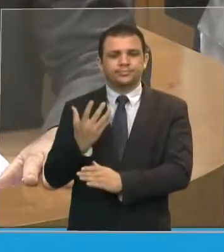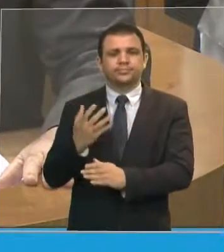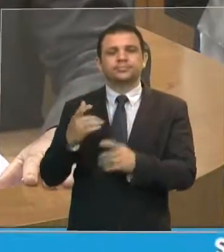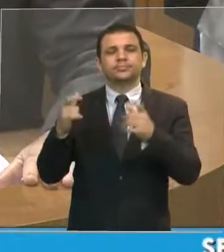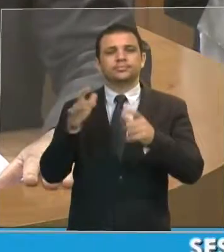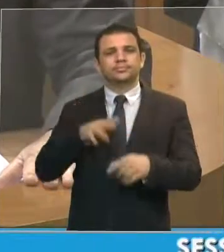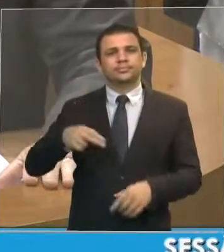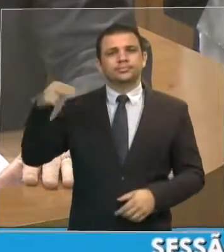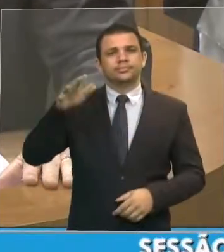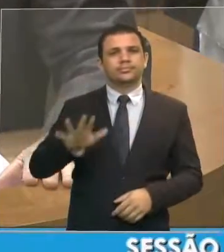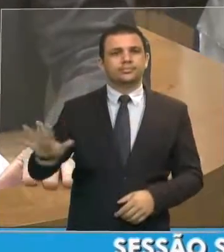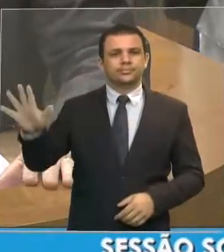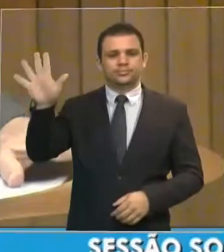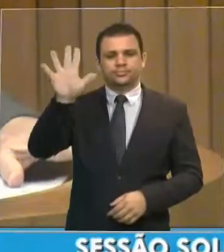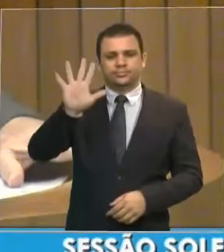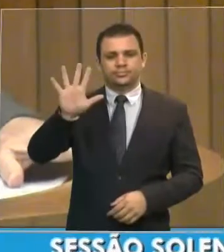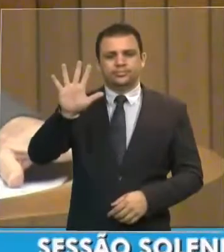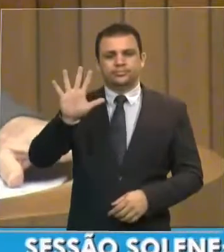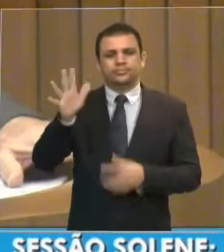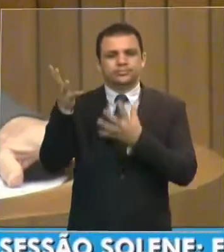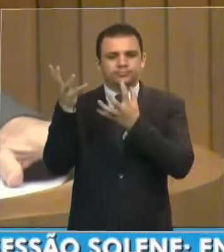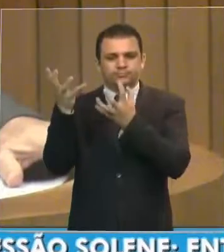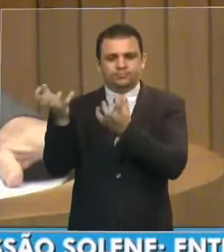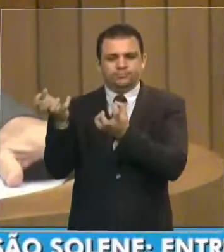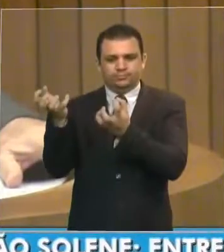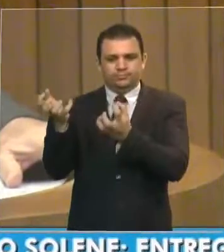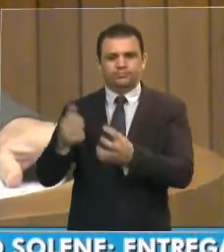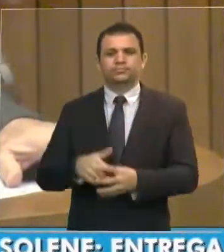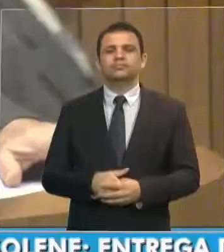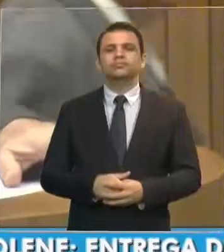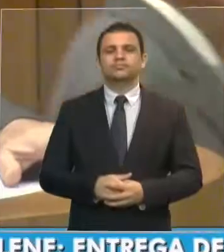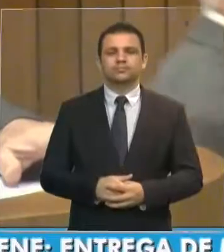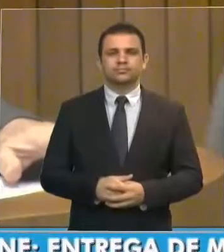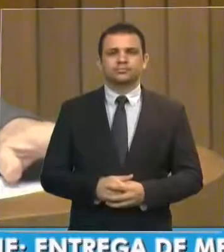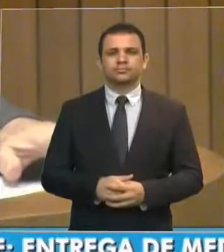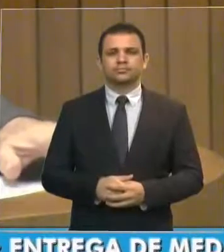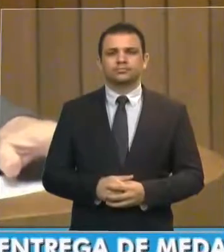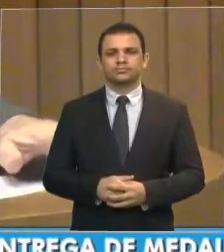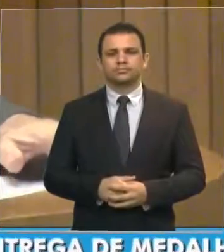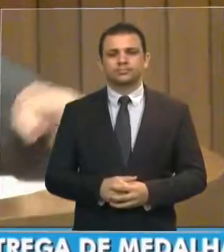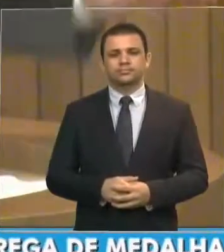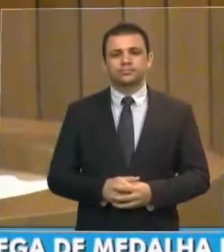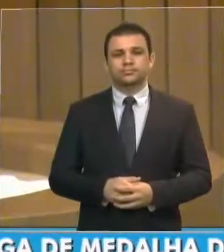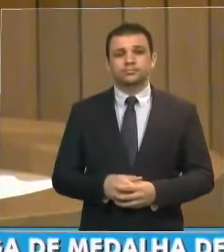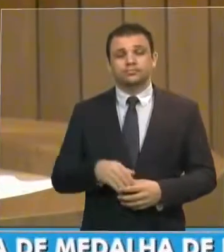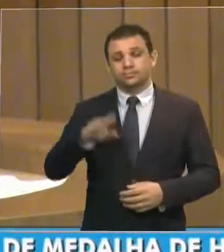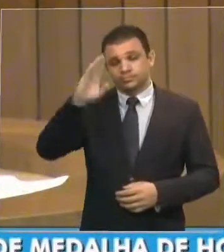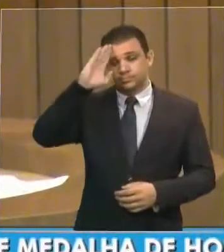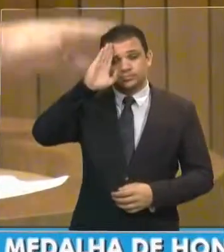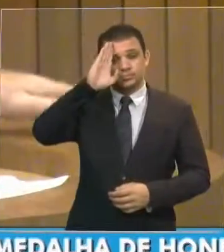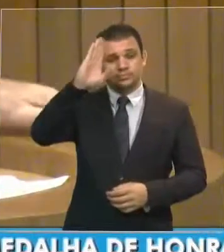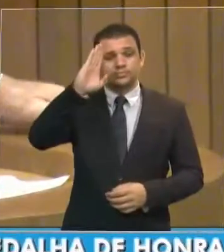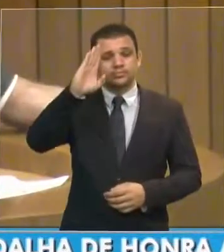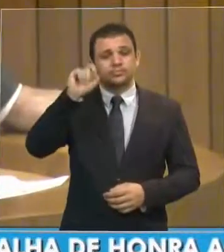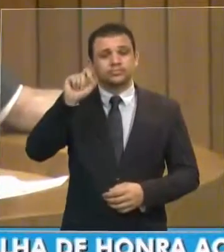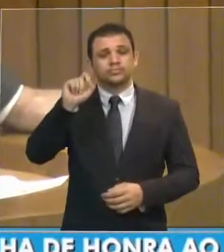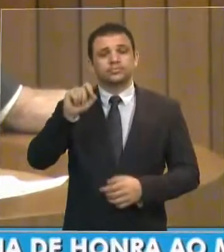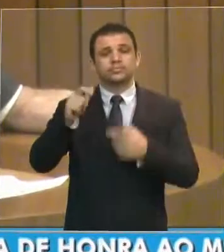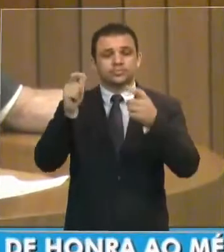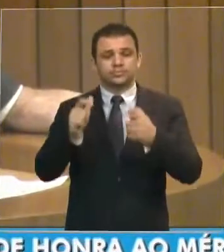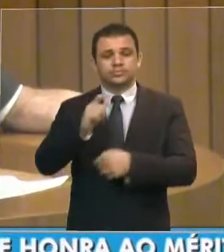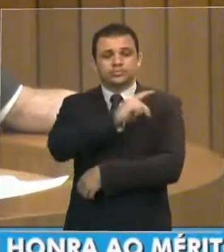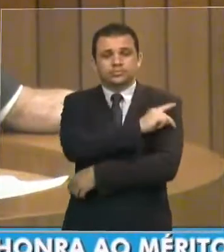naquelas terras secas do sertão nordestino, principalmente do